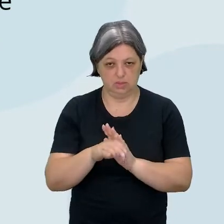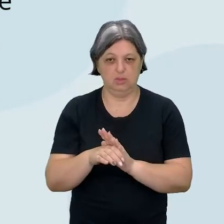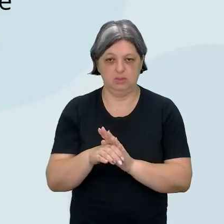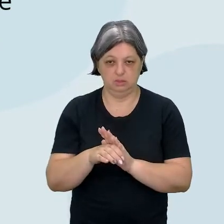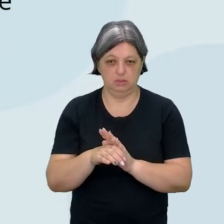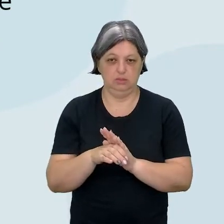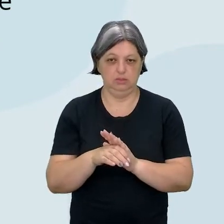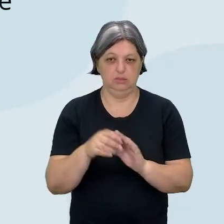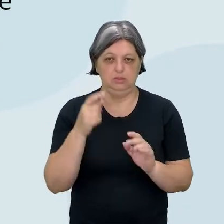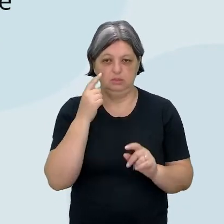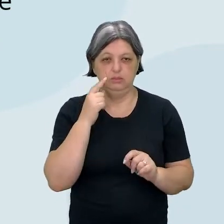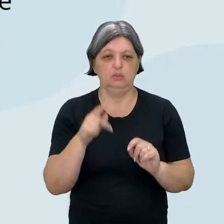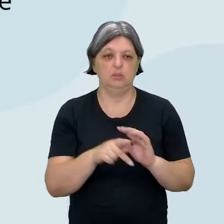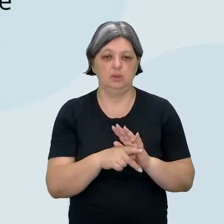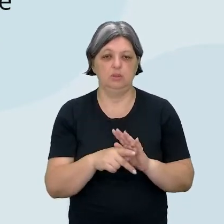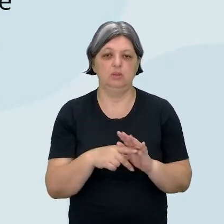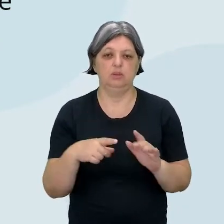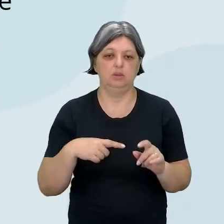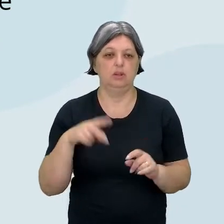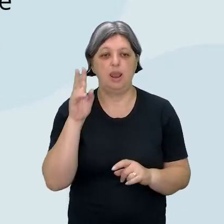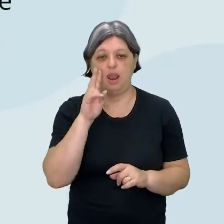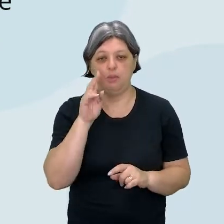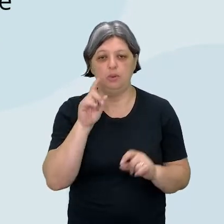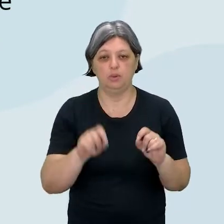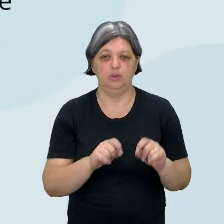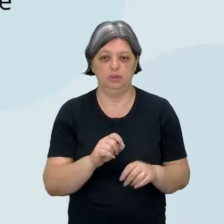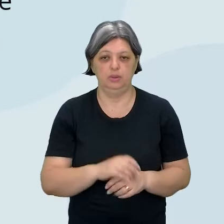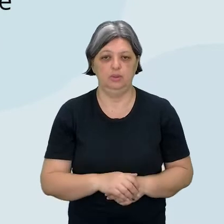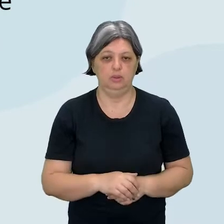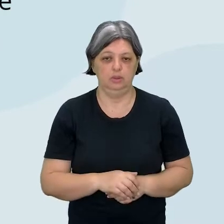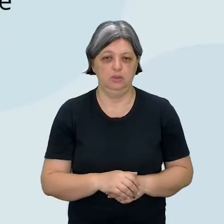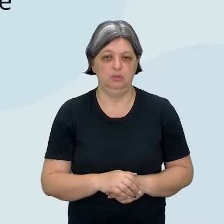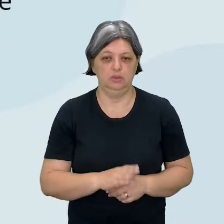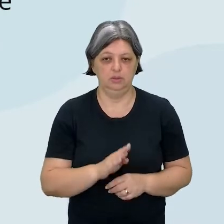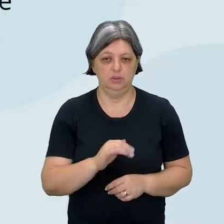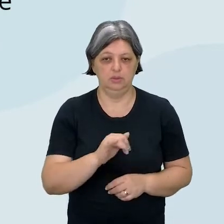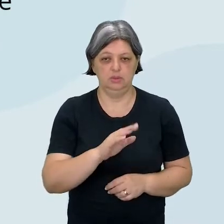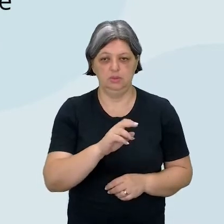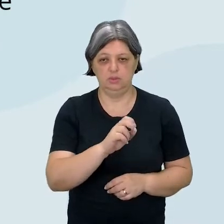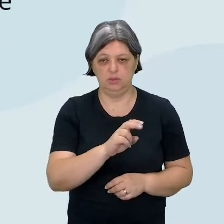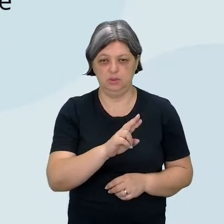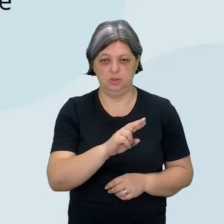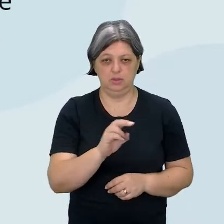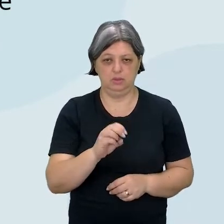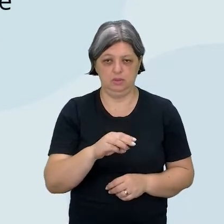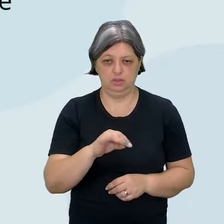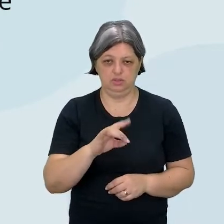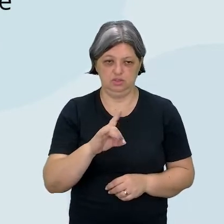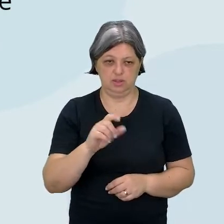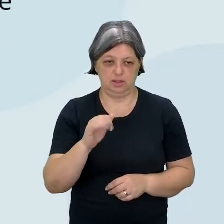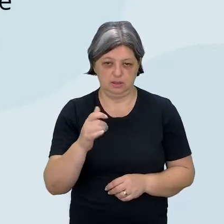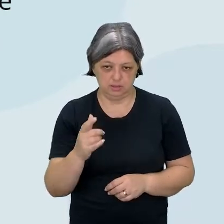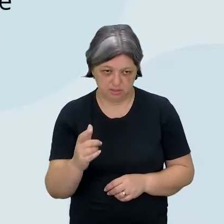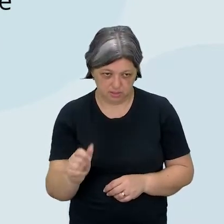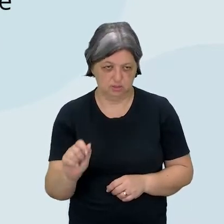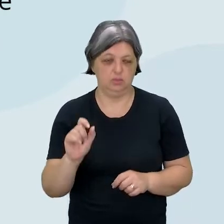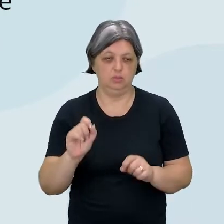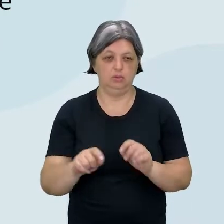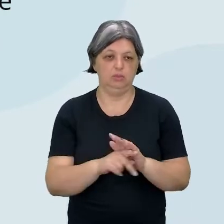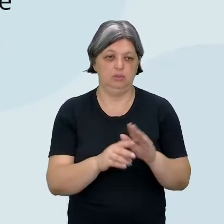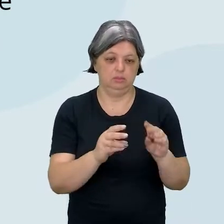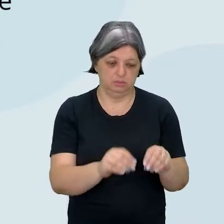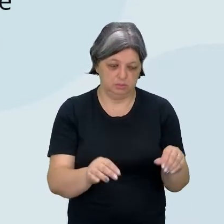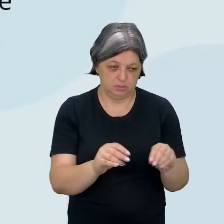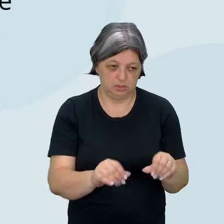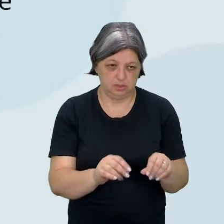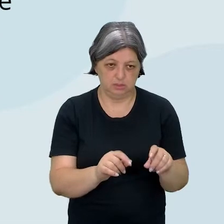dos conteúdos que a gente viu, a gente relembrou a respeito da biorremediação e da compostagem. Inclusive, né,